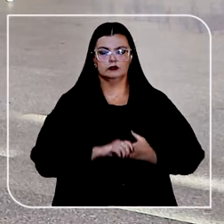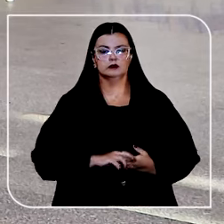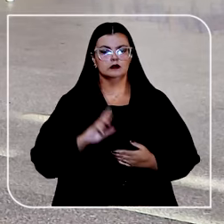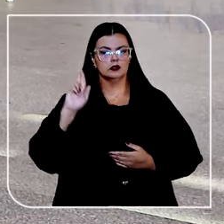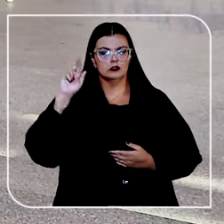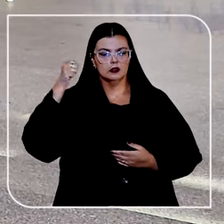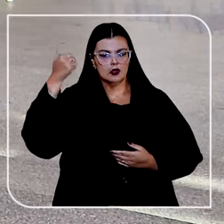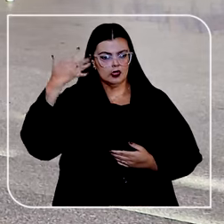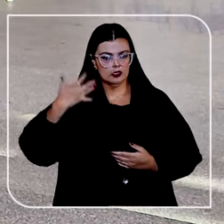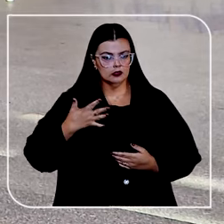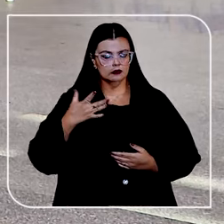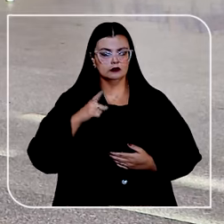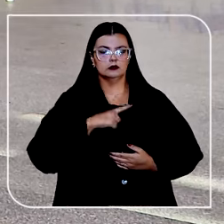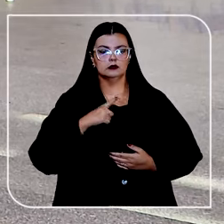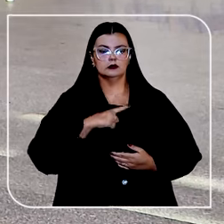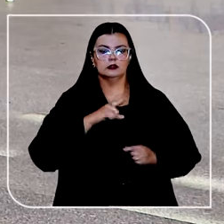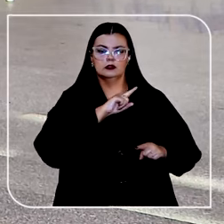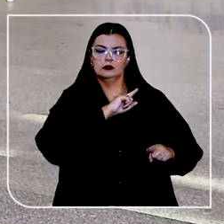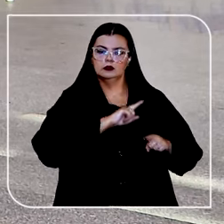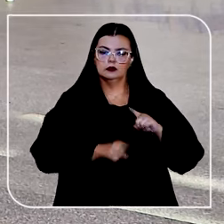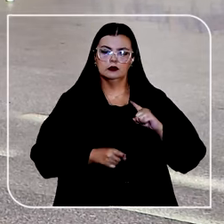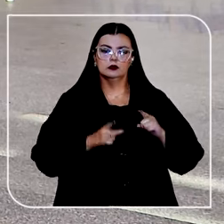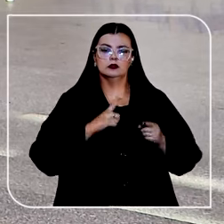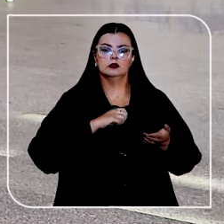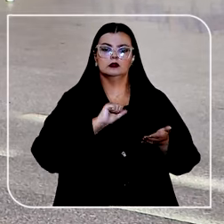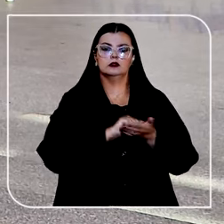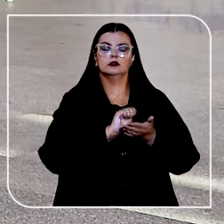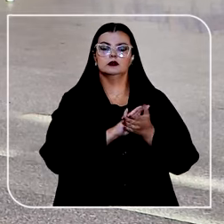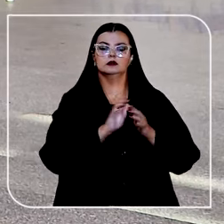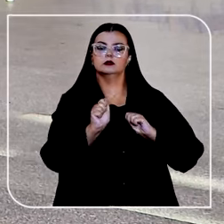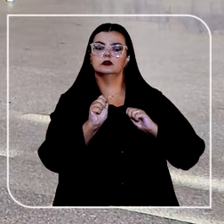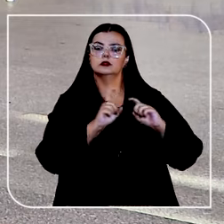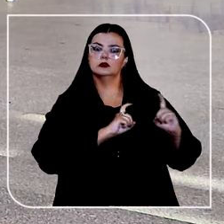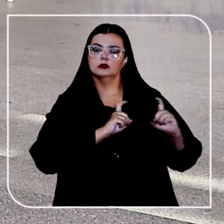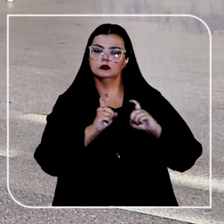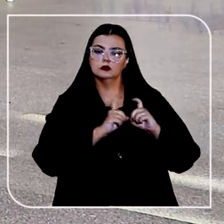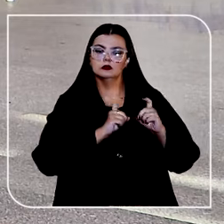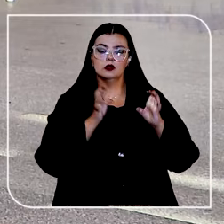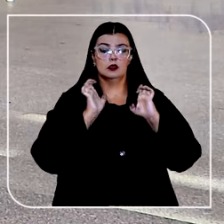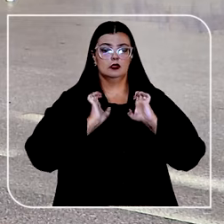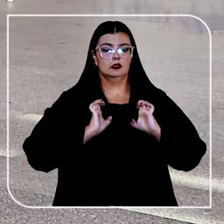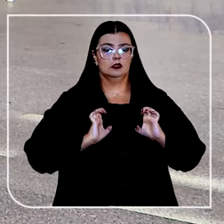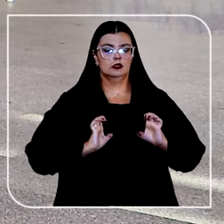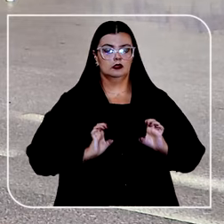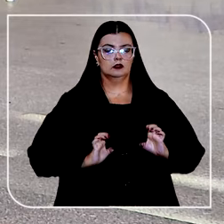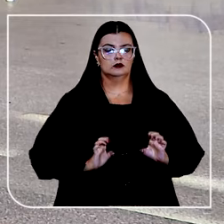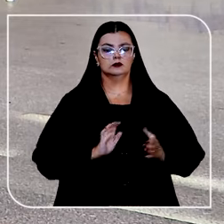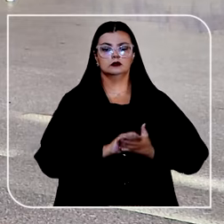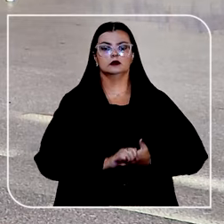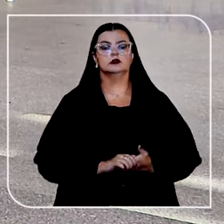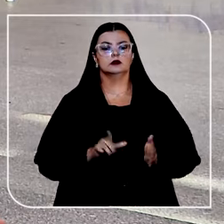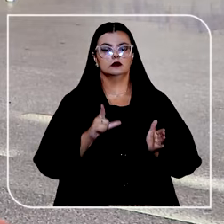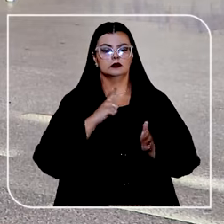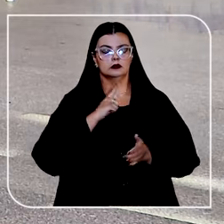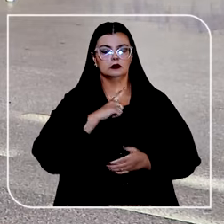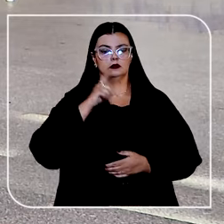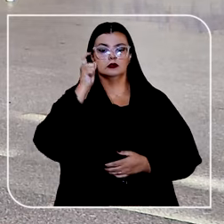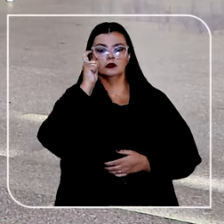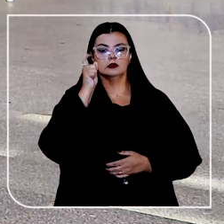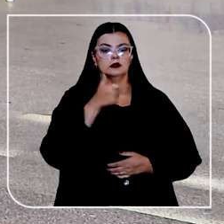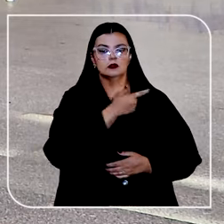o relator explicou que embora essa proibição imposta ao administrador tenha fundamento ético ela envolve